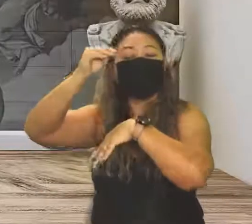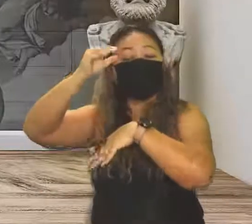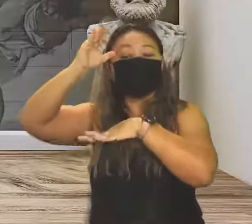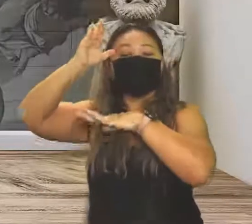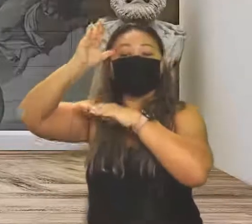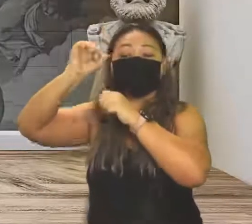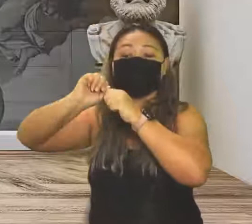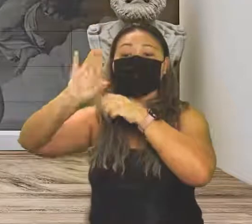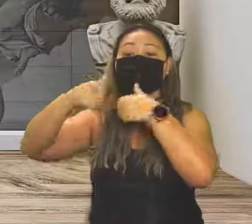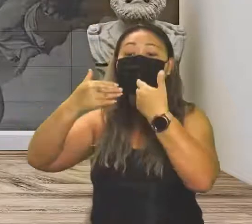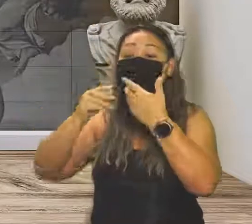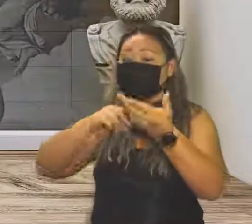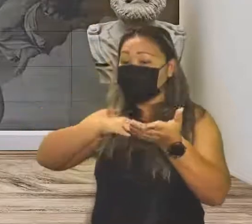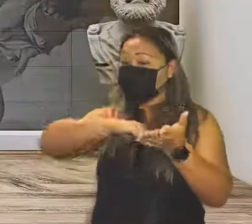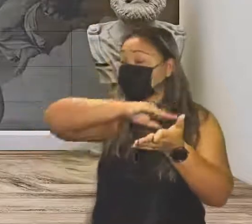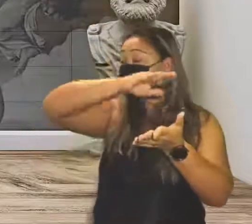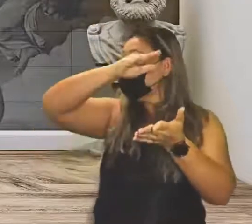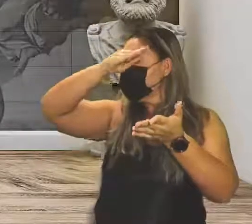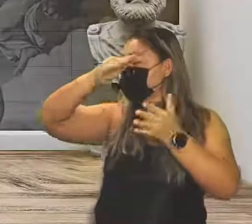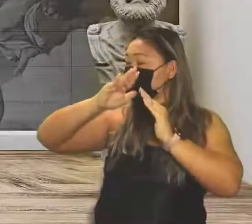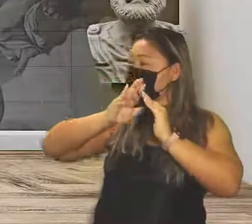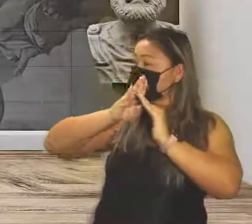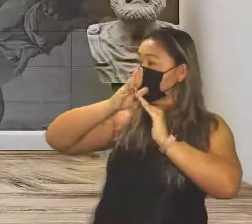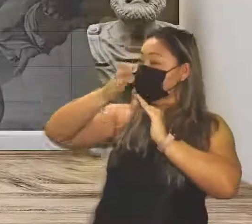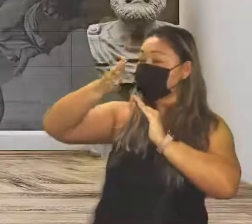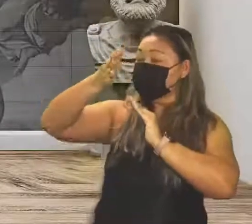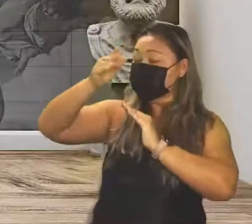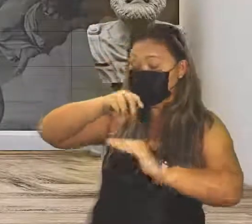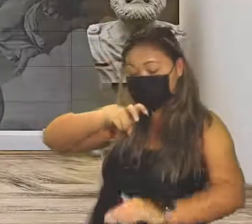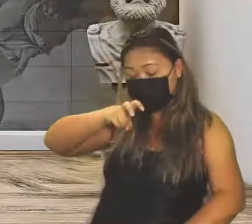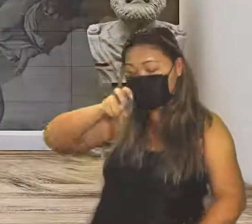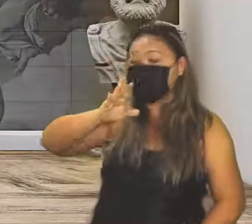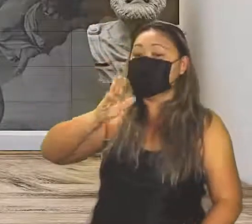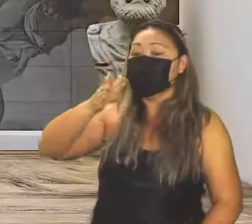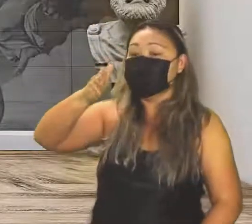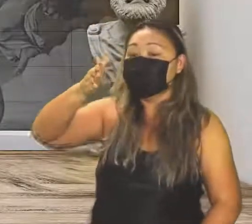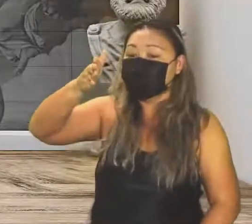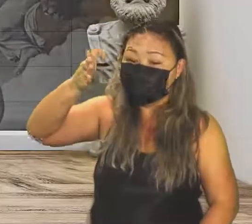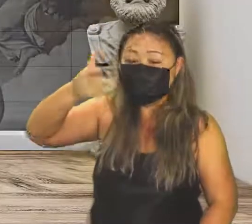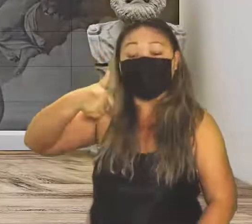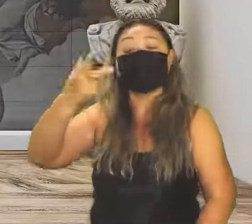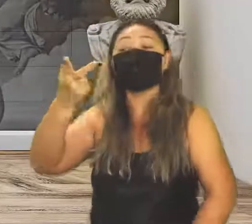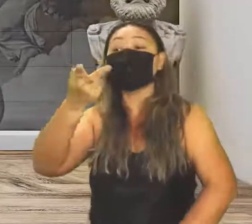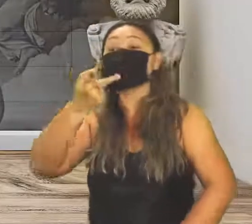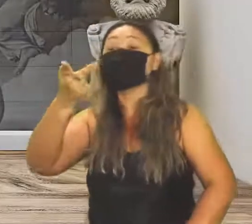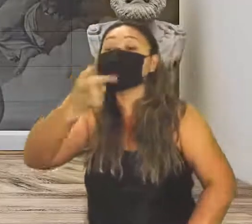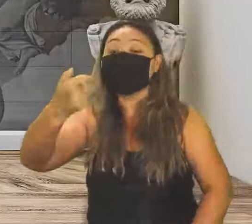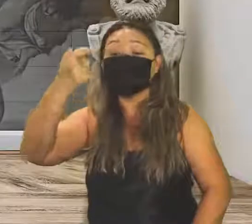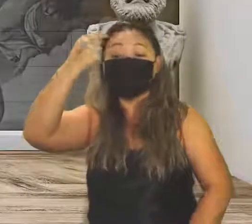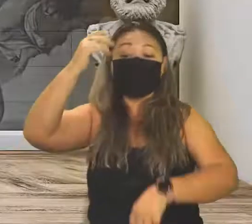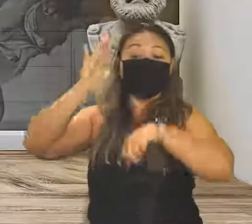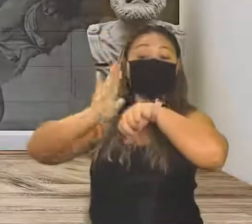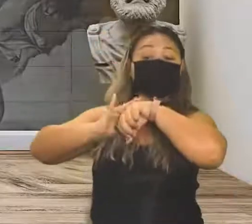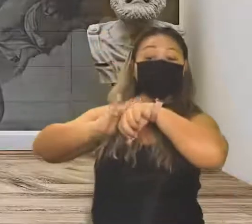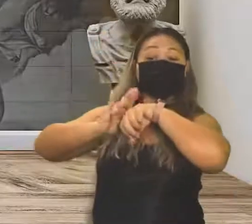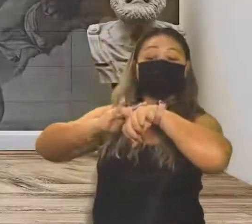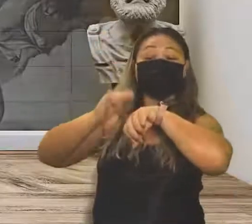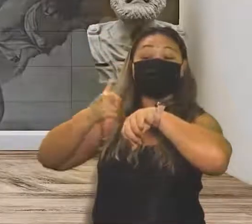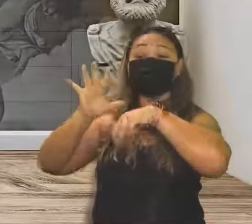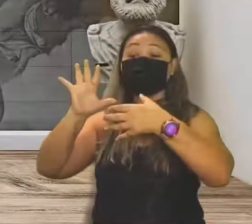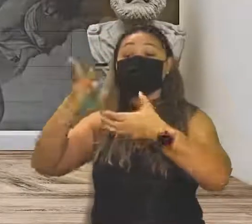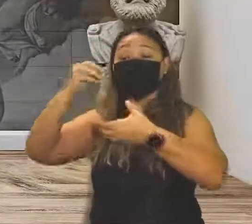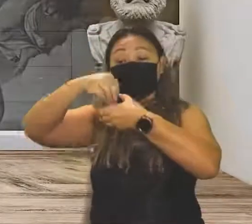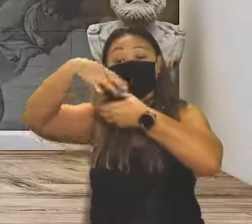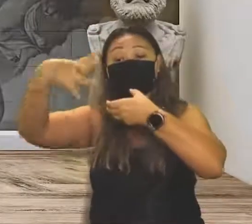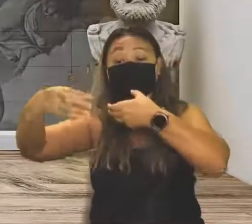conhecimento, subir a montanha do conhecimento, subir a escada do conhecimento buscando novas ideias, novos conteúdos